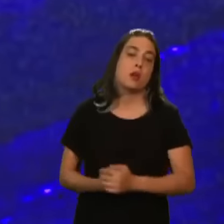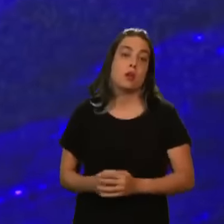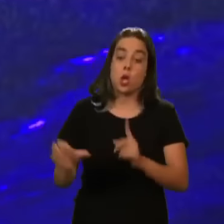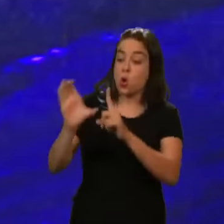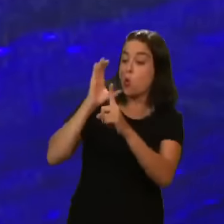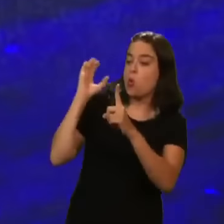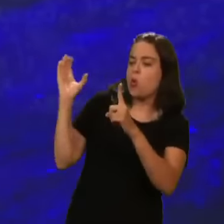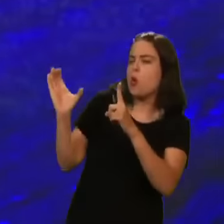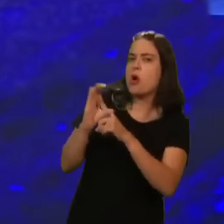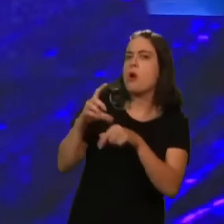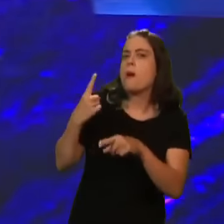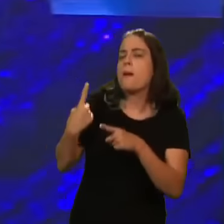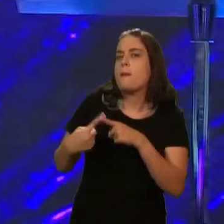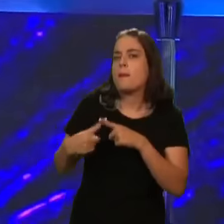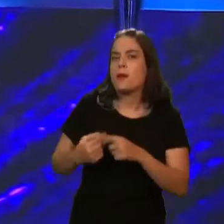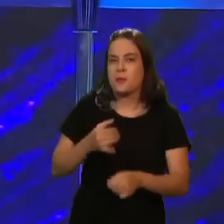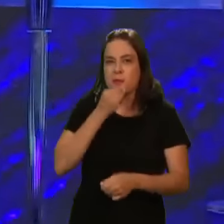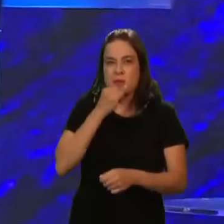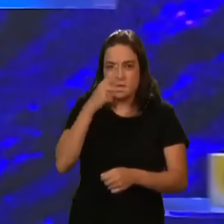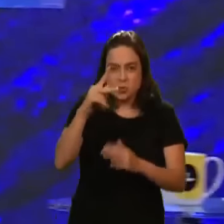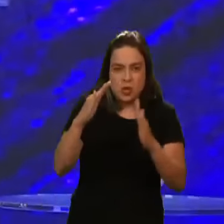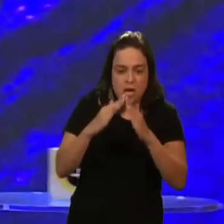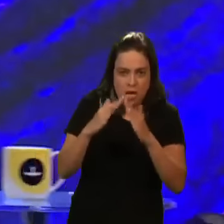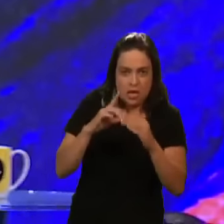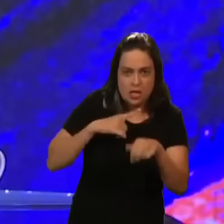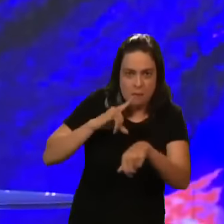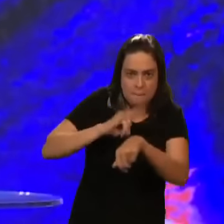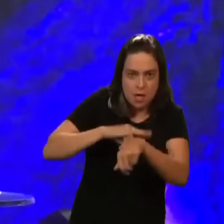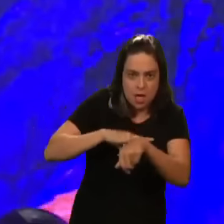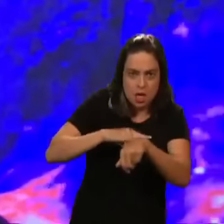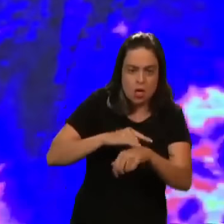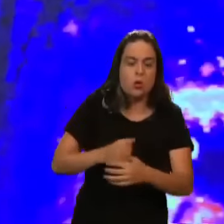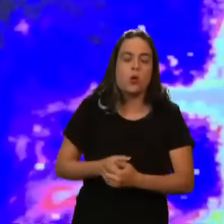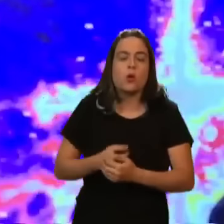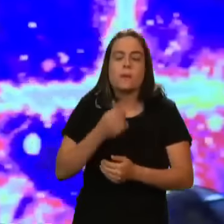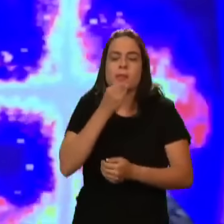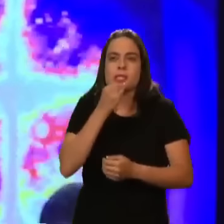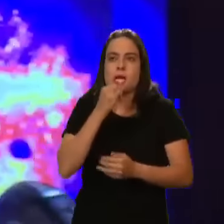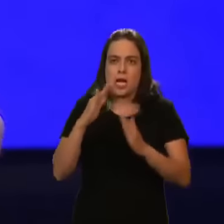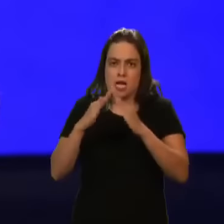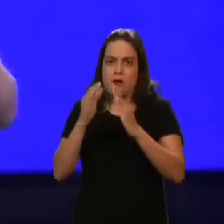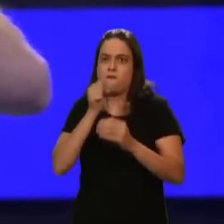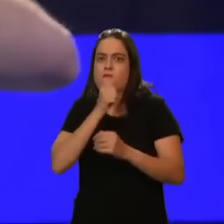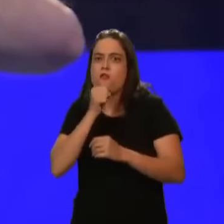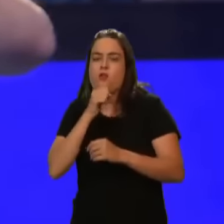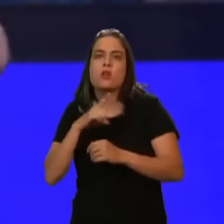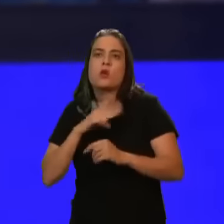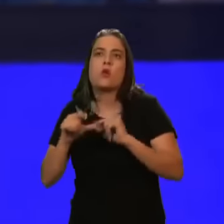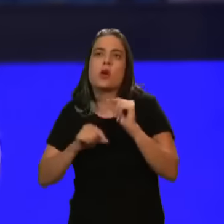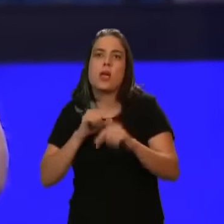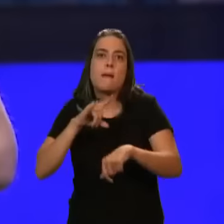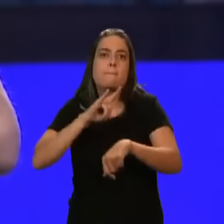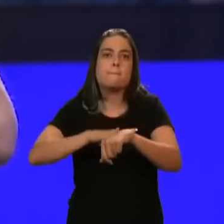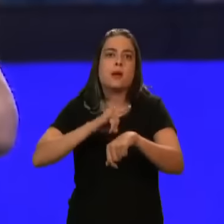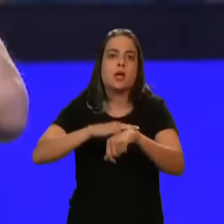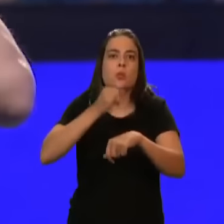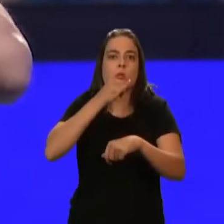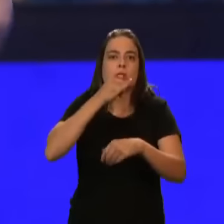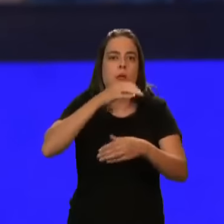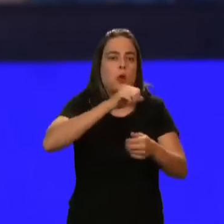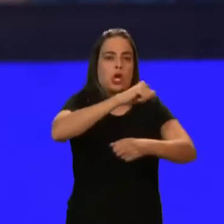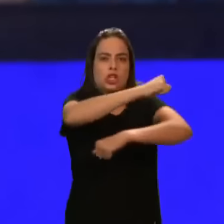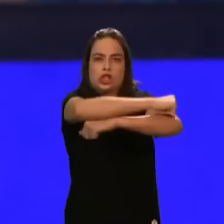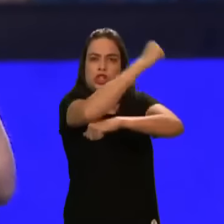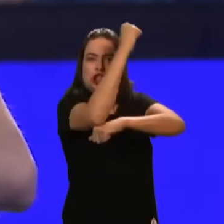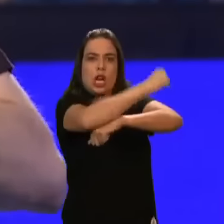que serve um banheiro? Quem tem um banheiro na sua, na minha casa da minha avó tinha? Na minha, nossa casa também tem um banheiro sem janela.